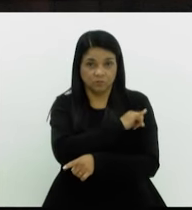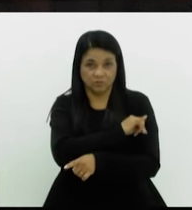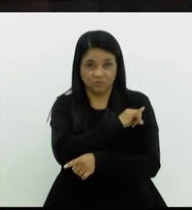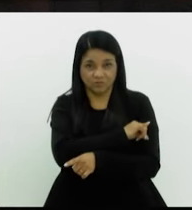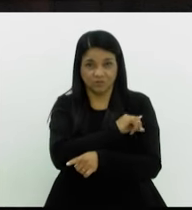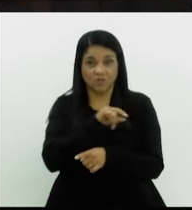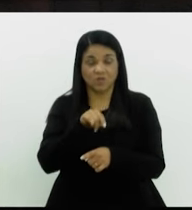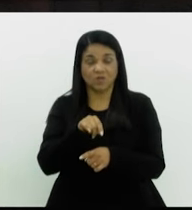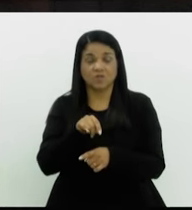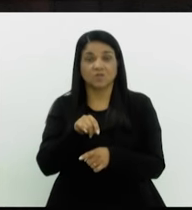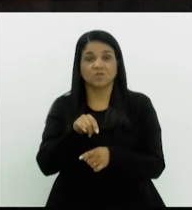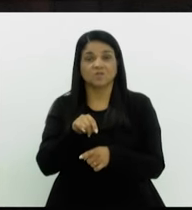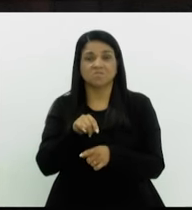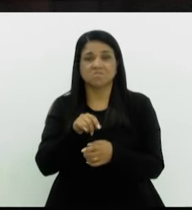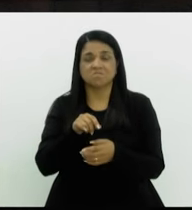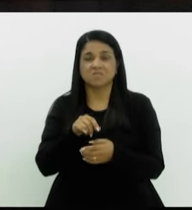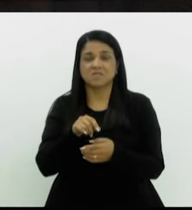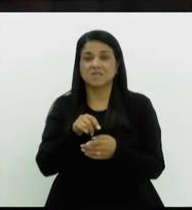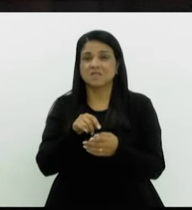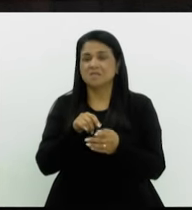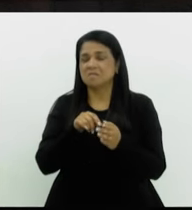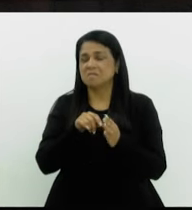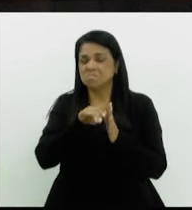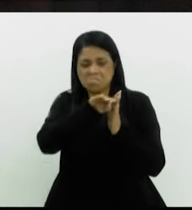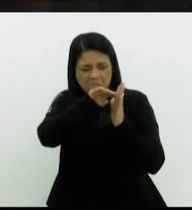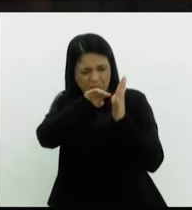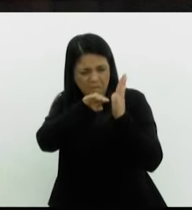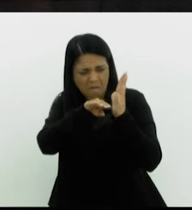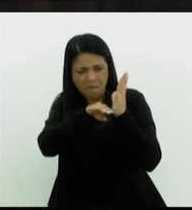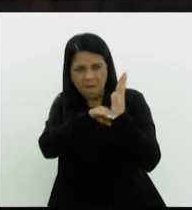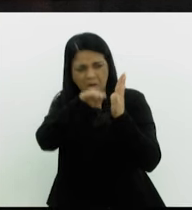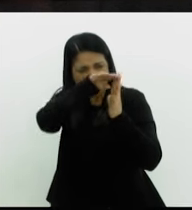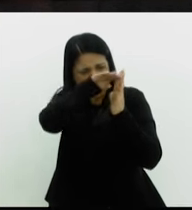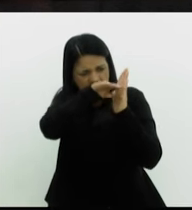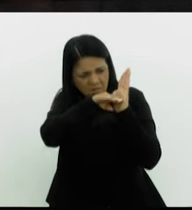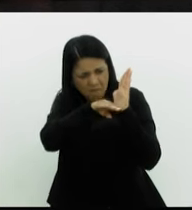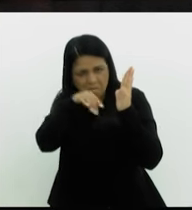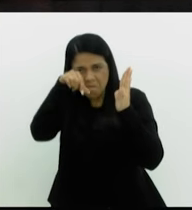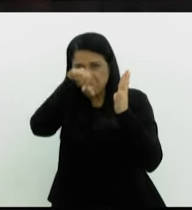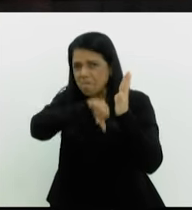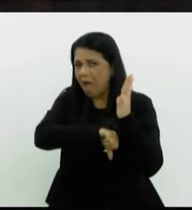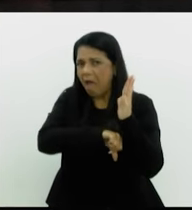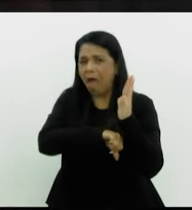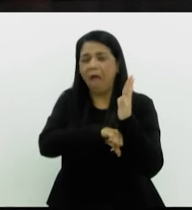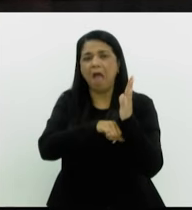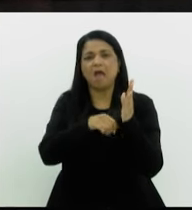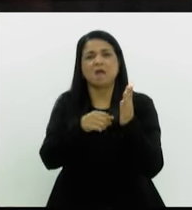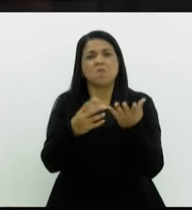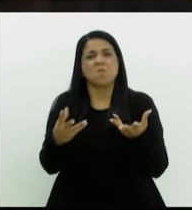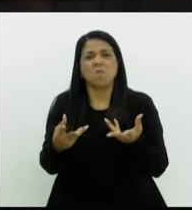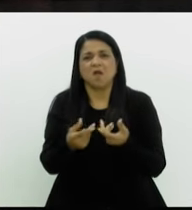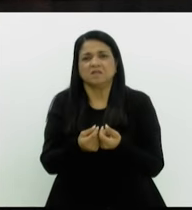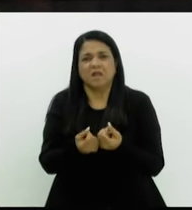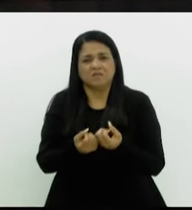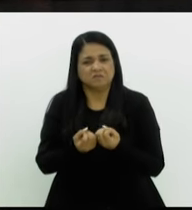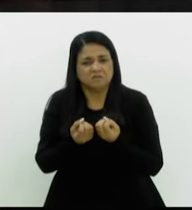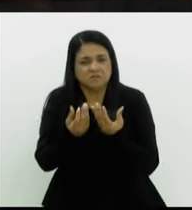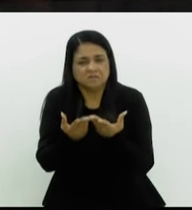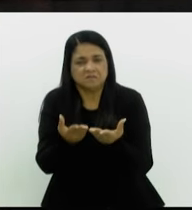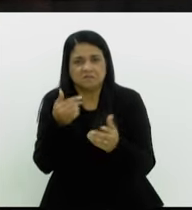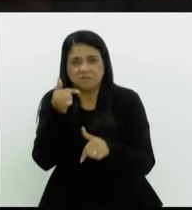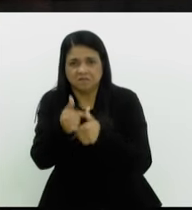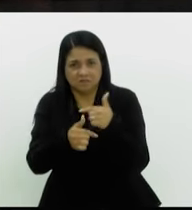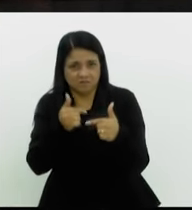que ocupam péssimo lugar no ranking de qualidade de prestação de seus serviços. Acatada a